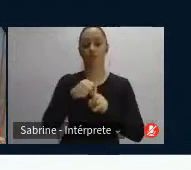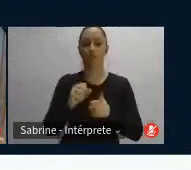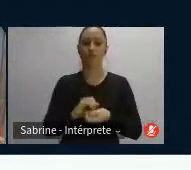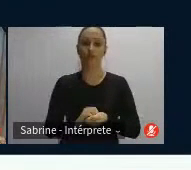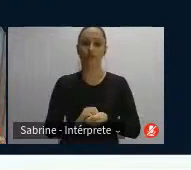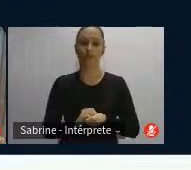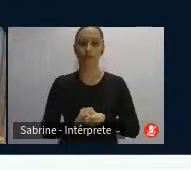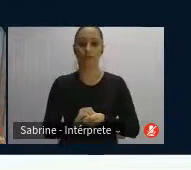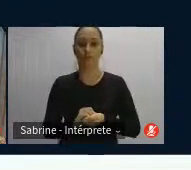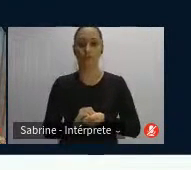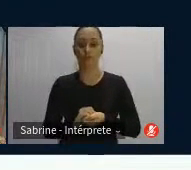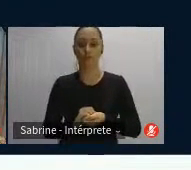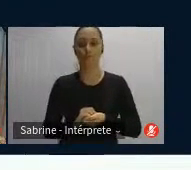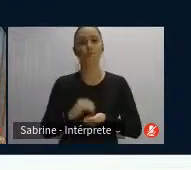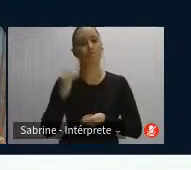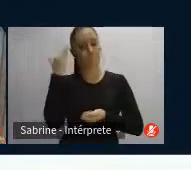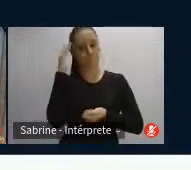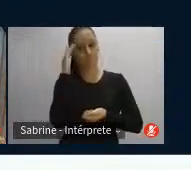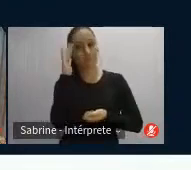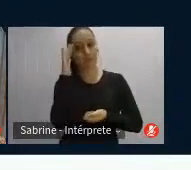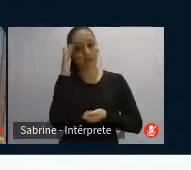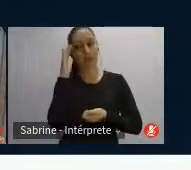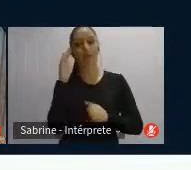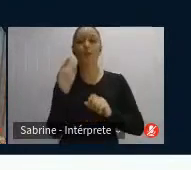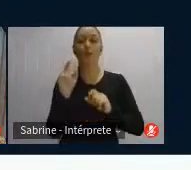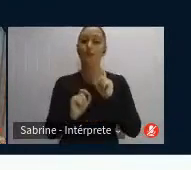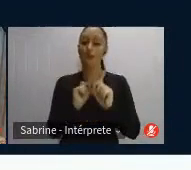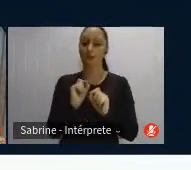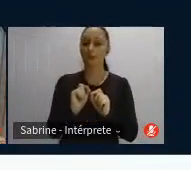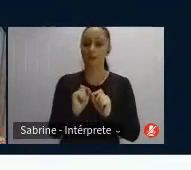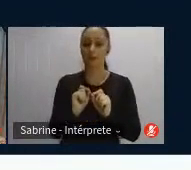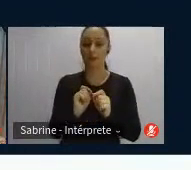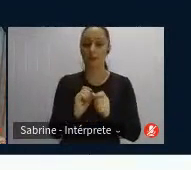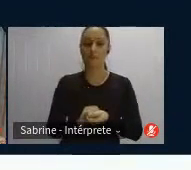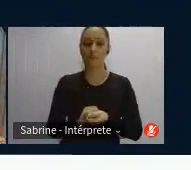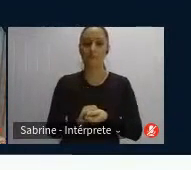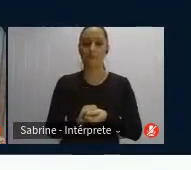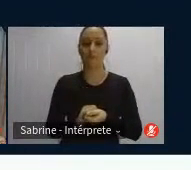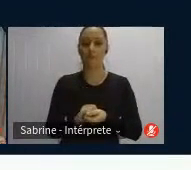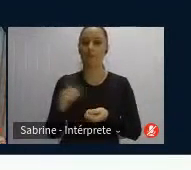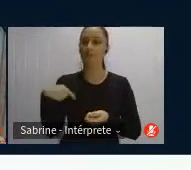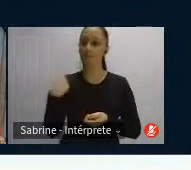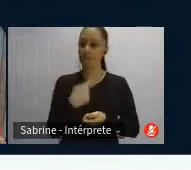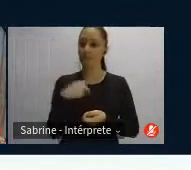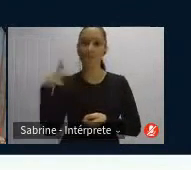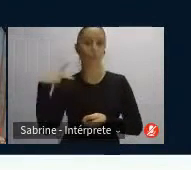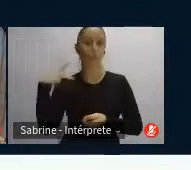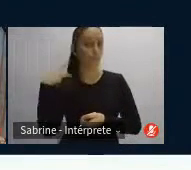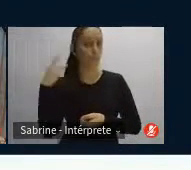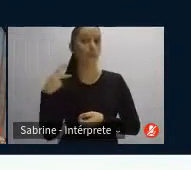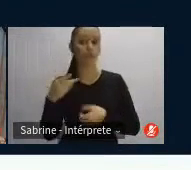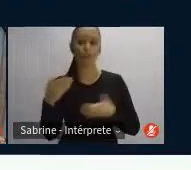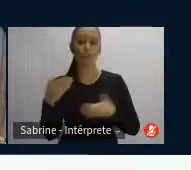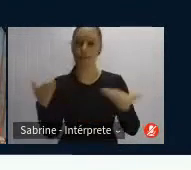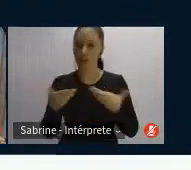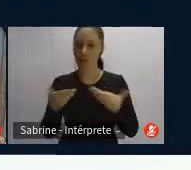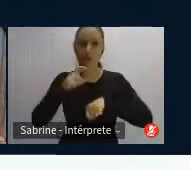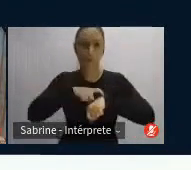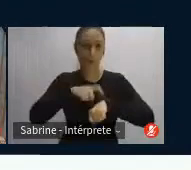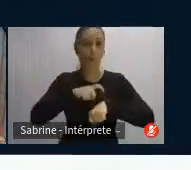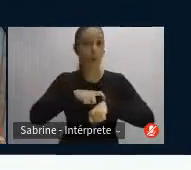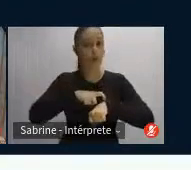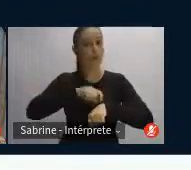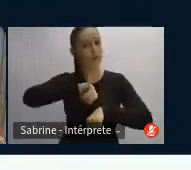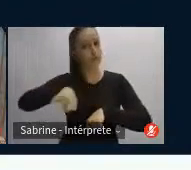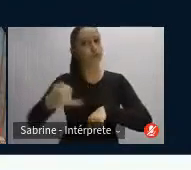compreendo, né, que essa nossa política, né, ela está muito oportuna para ser discutida nesse momento,